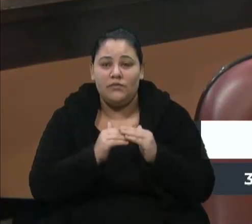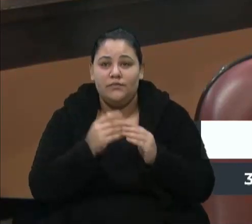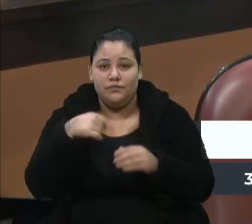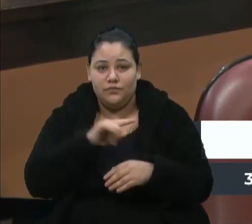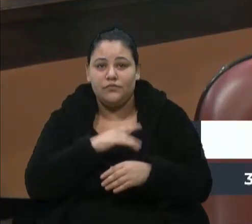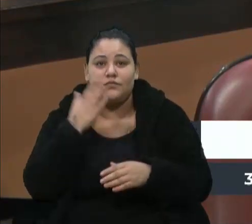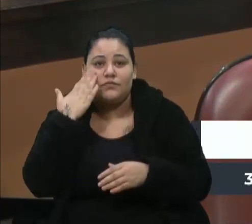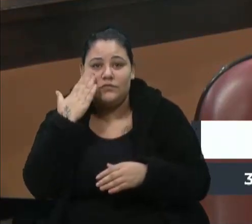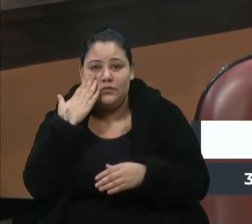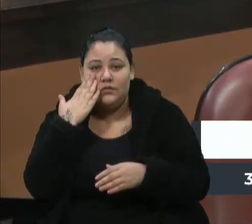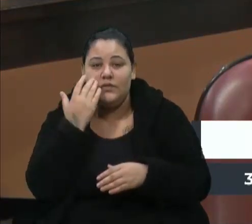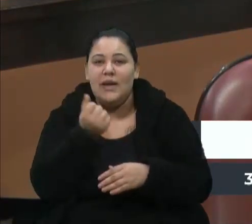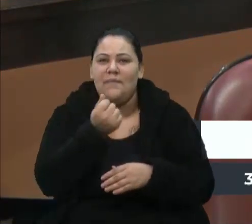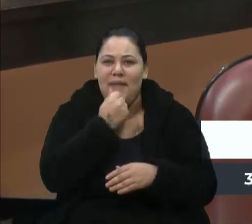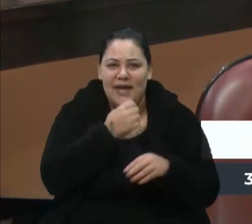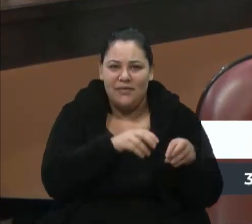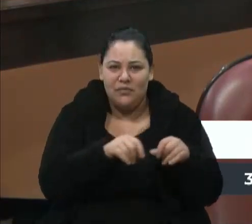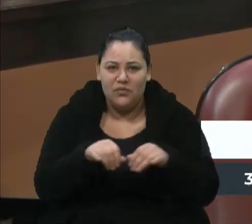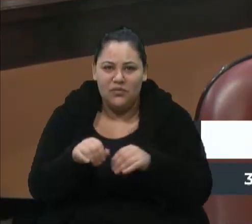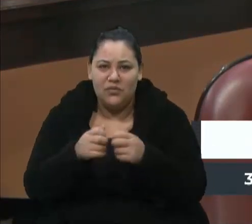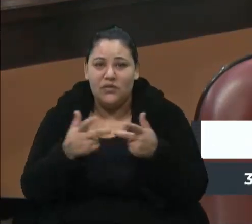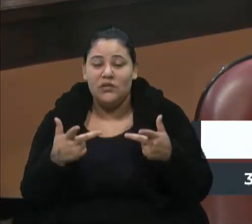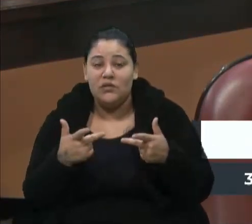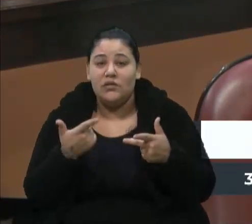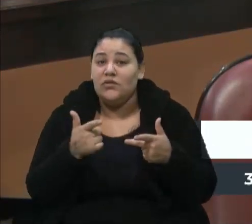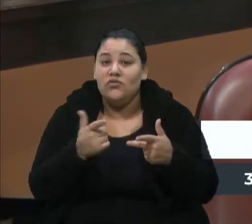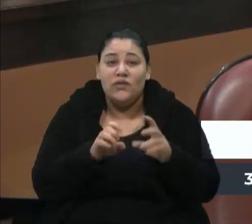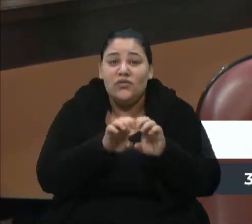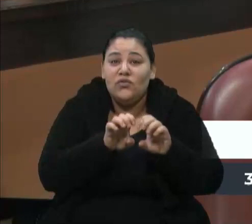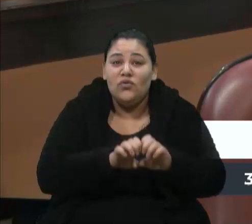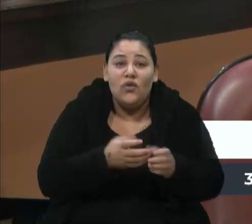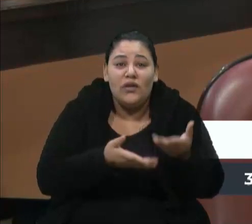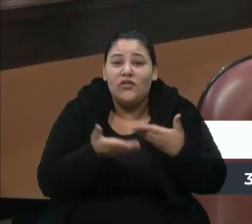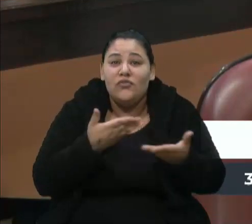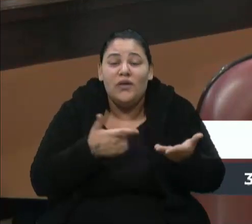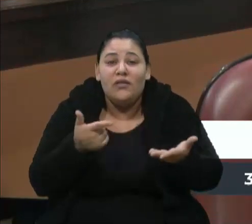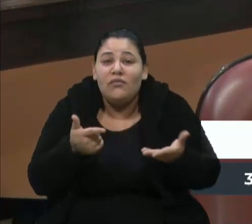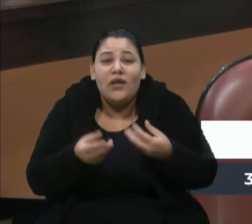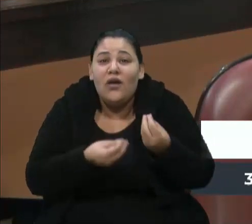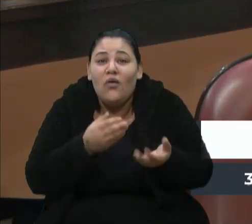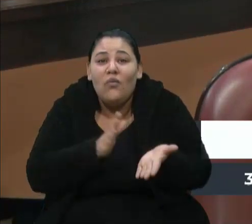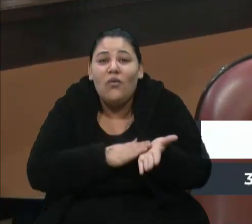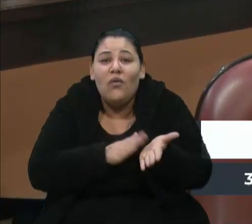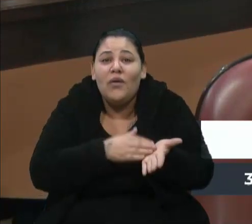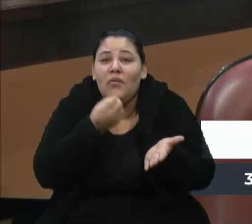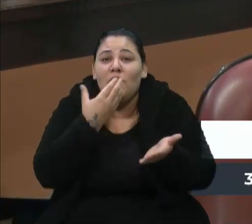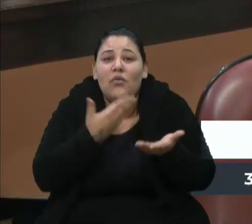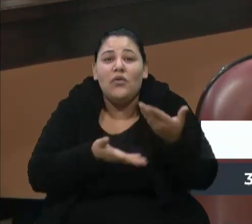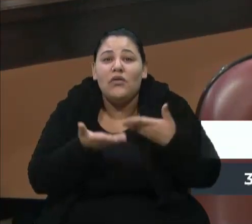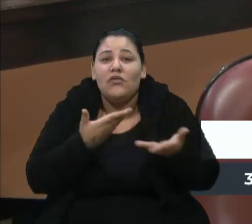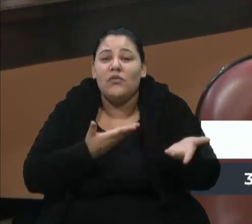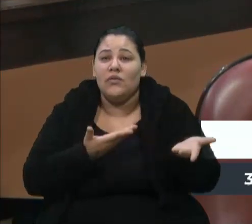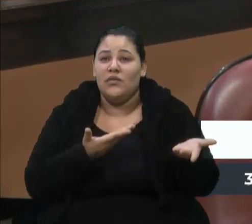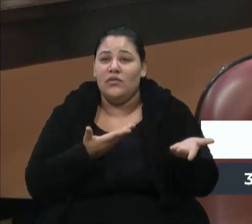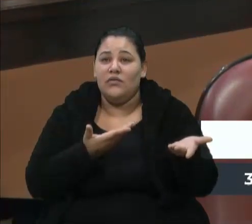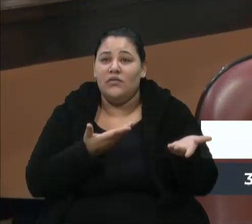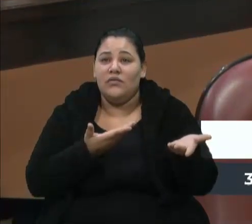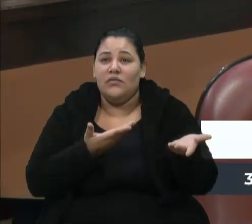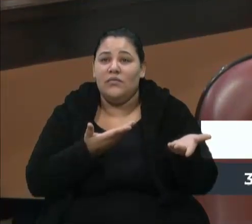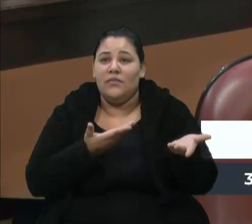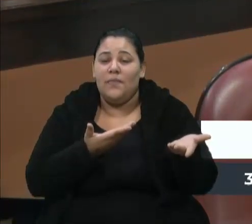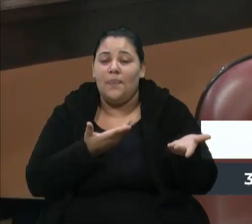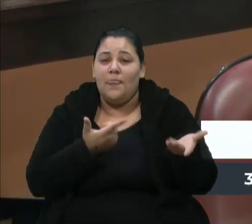situação da Brita, sem uma estrutura, o atendimento também não tem como cobrar um atendimento bom. É um voto de